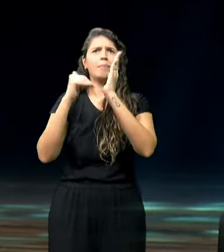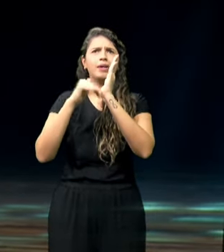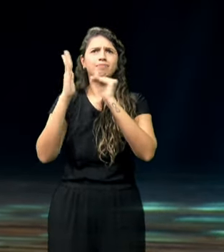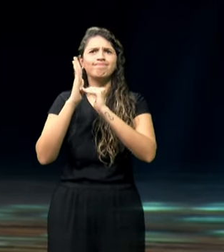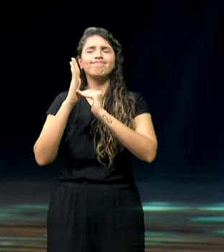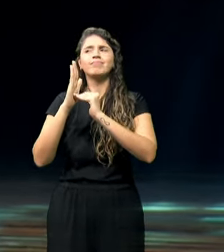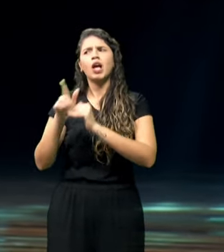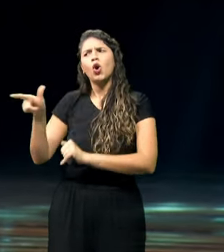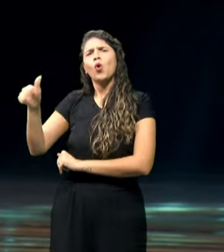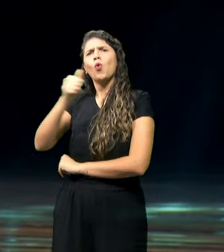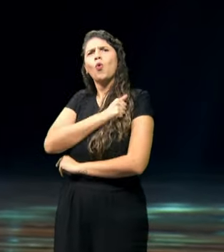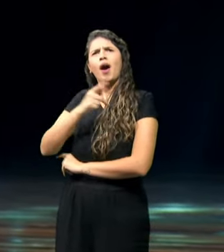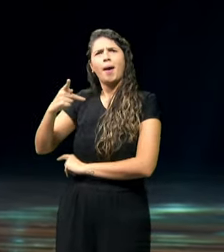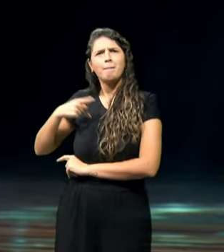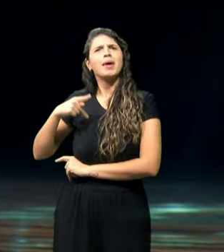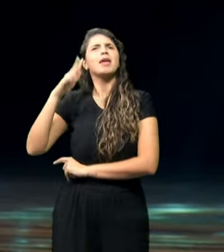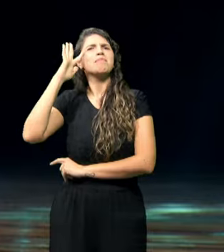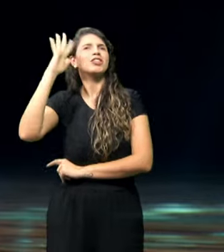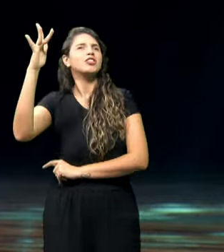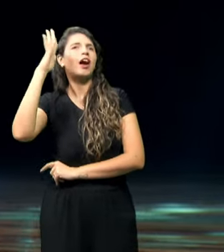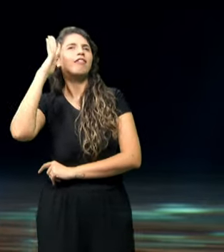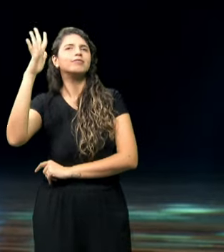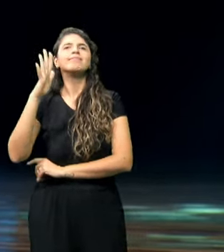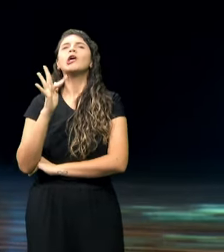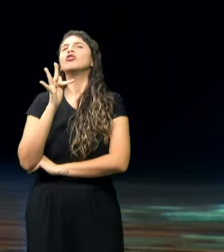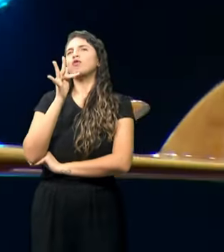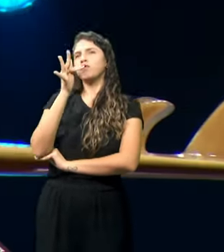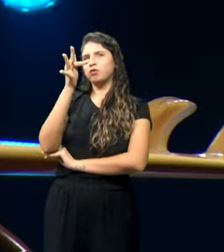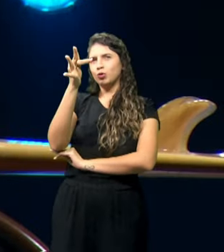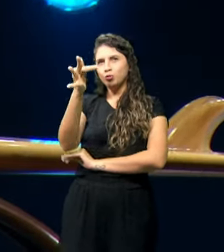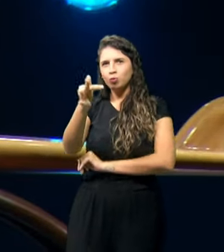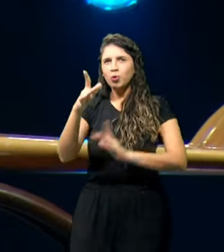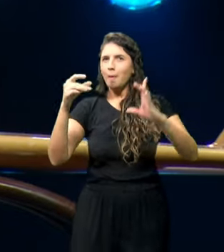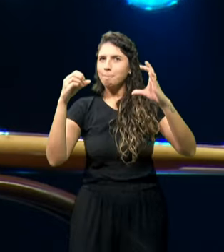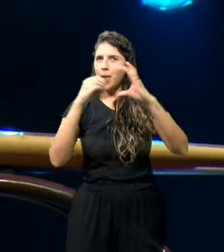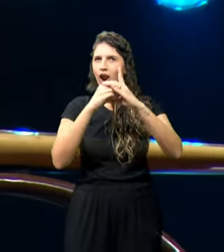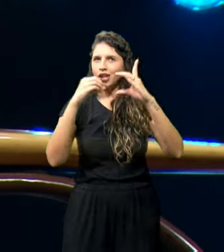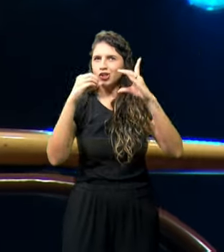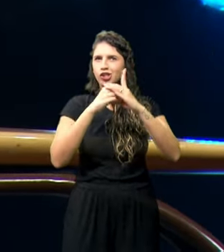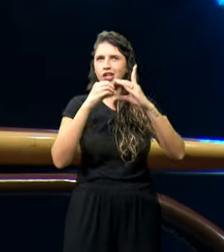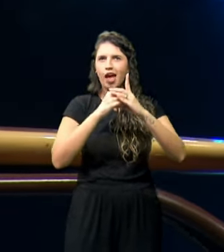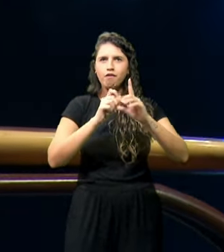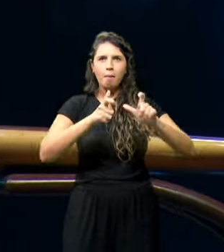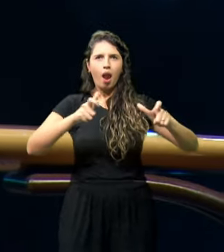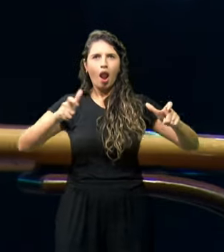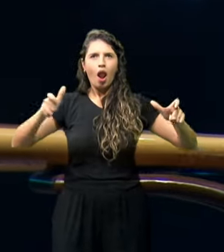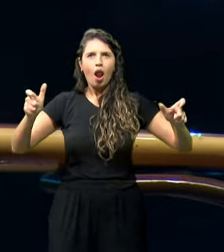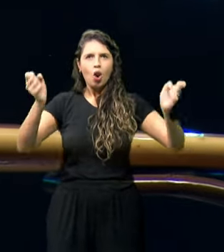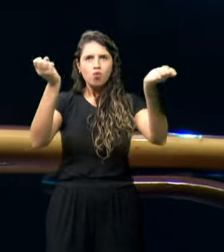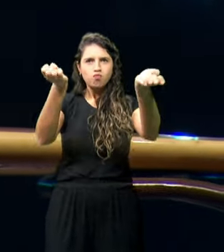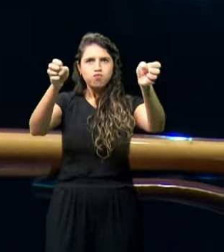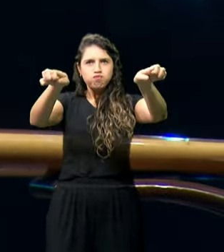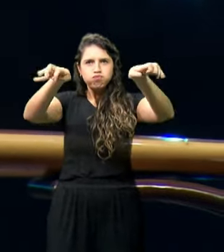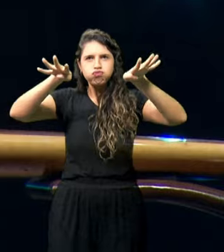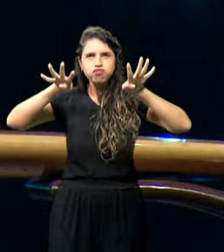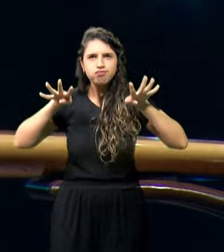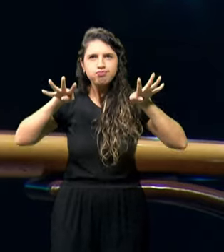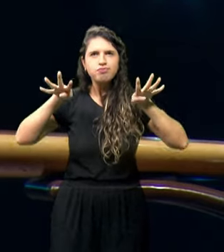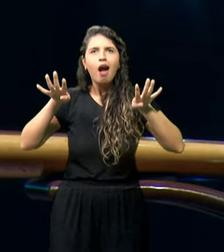vou ter um igrejão, eu vou ter um lugar para acomodar esse povo. Igual eu, igual a você com as coisas da